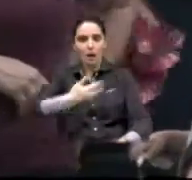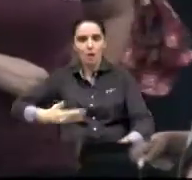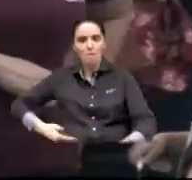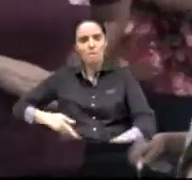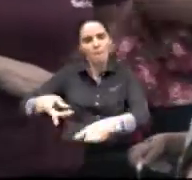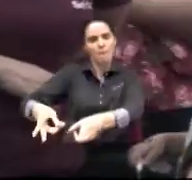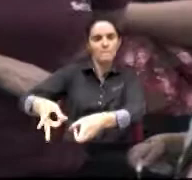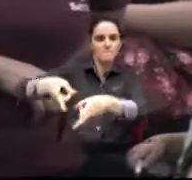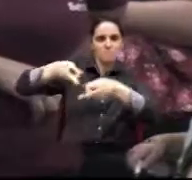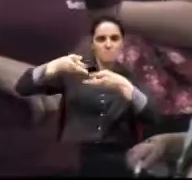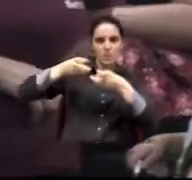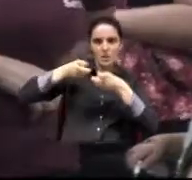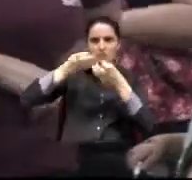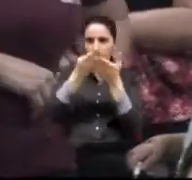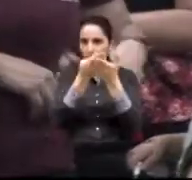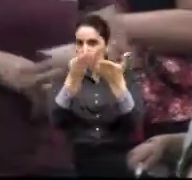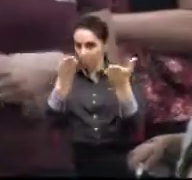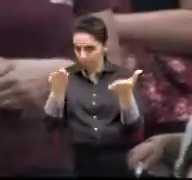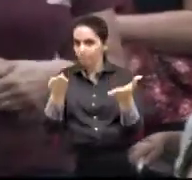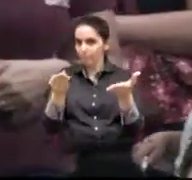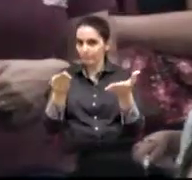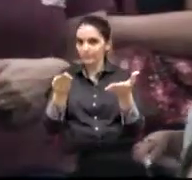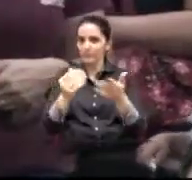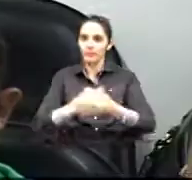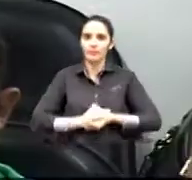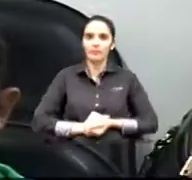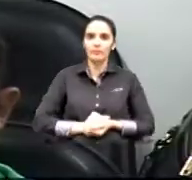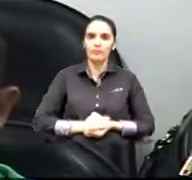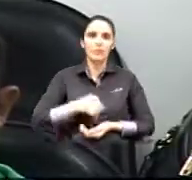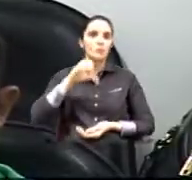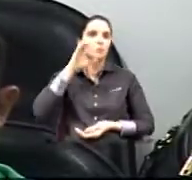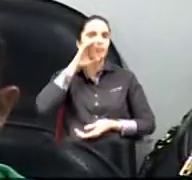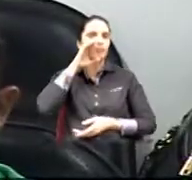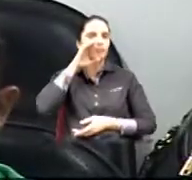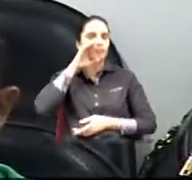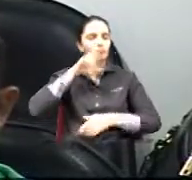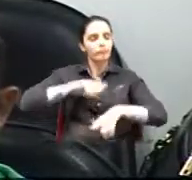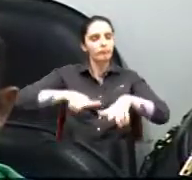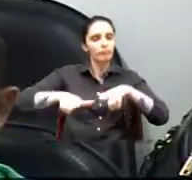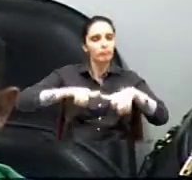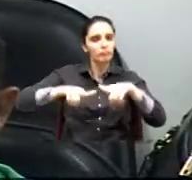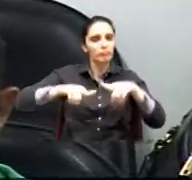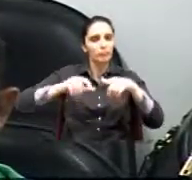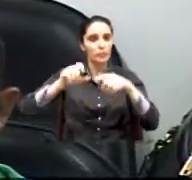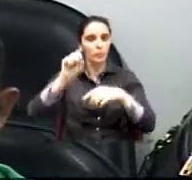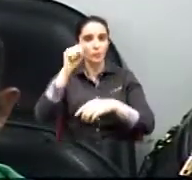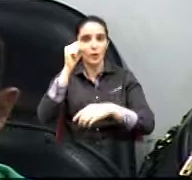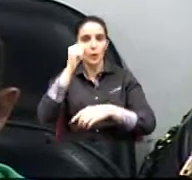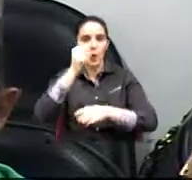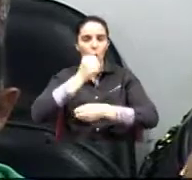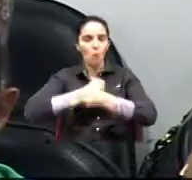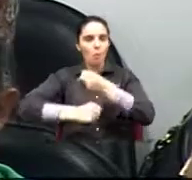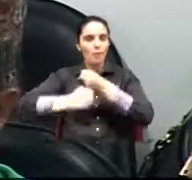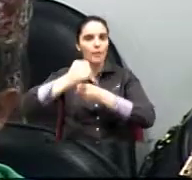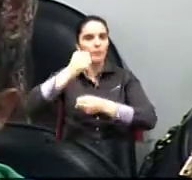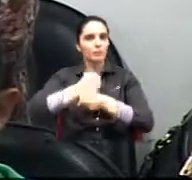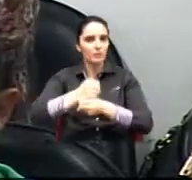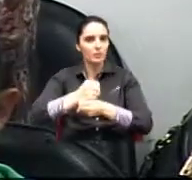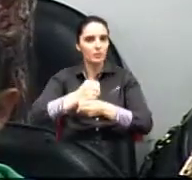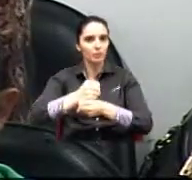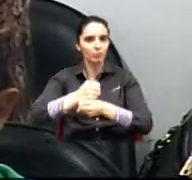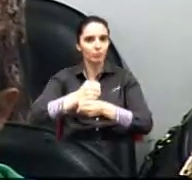olhar voltado para vocês. Trabalhei 8 anos e sei o quanto é difícil para vocês. Aceite aqui